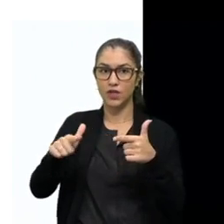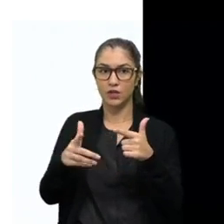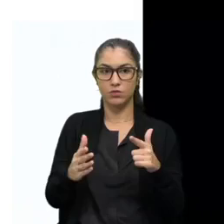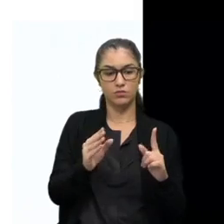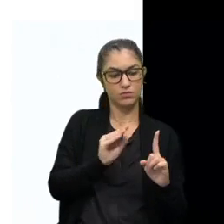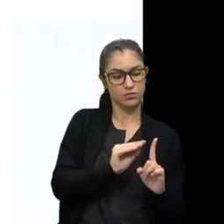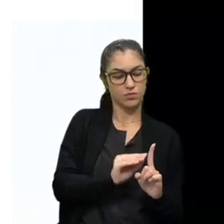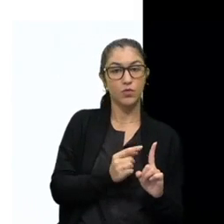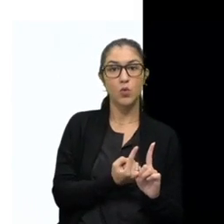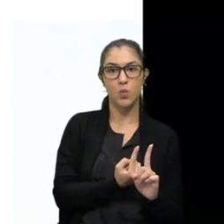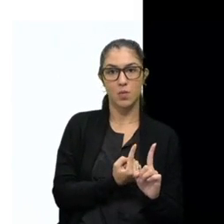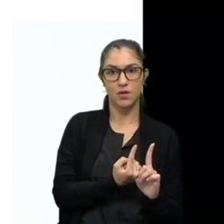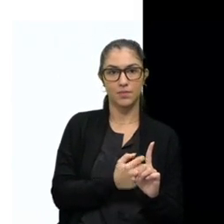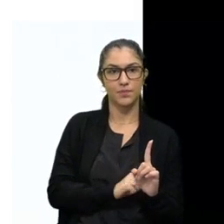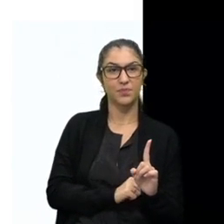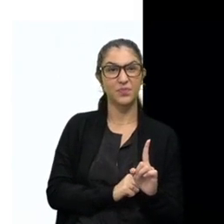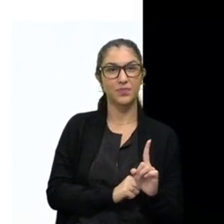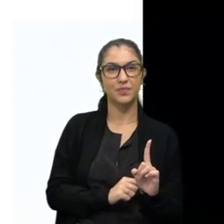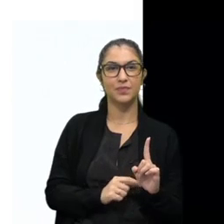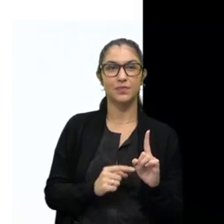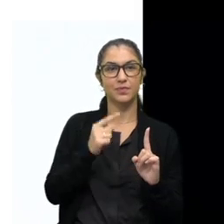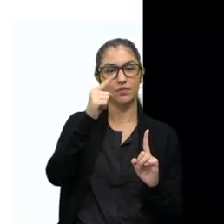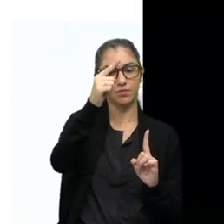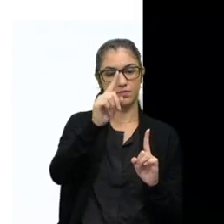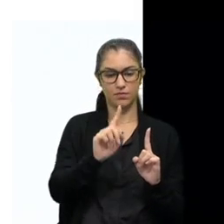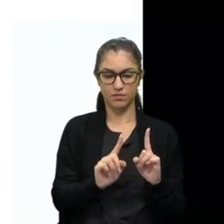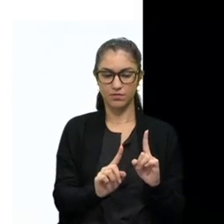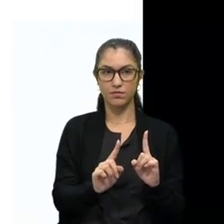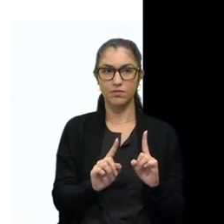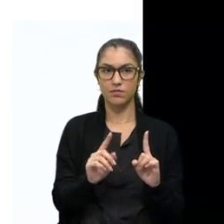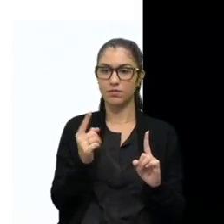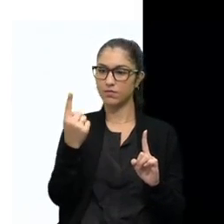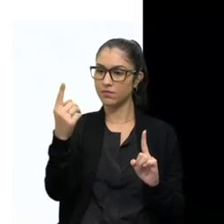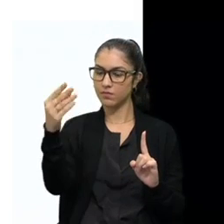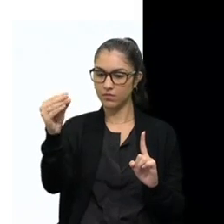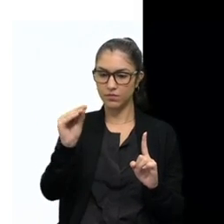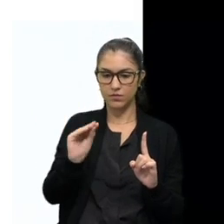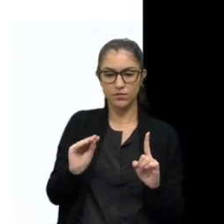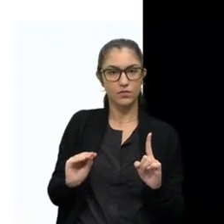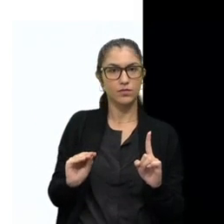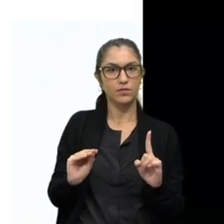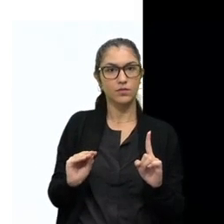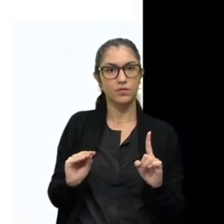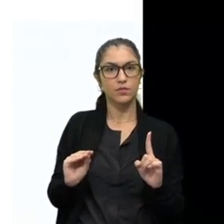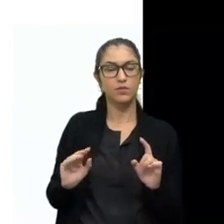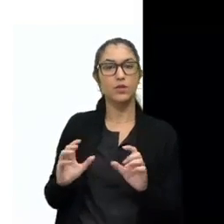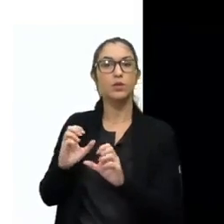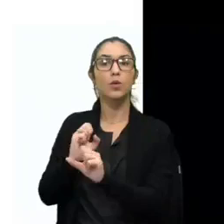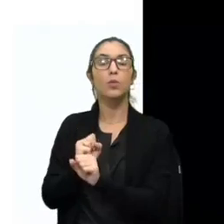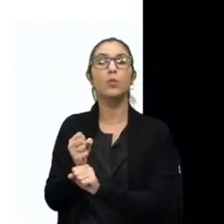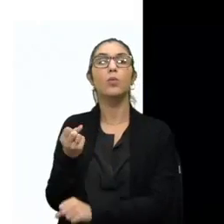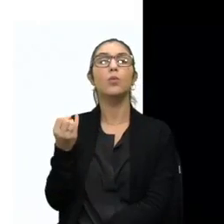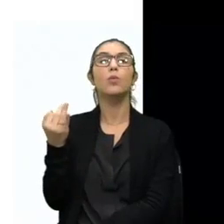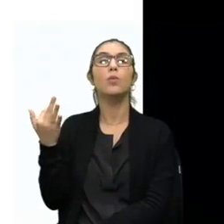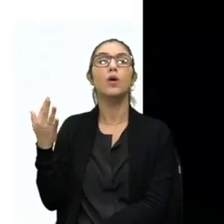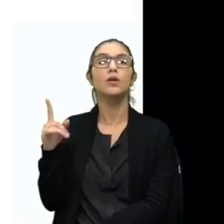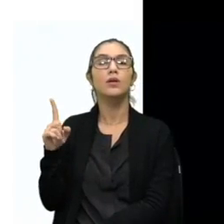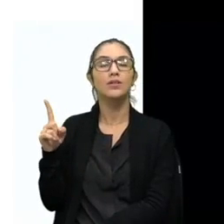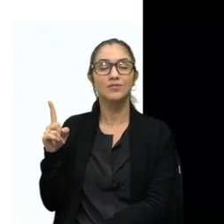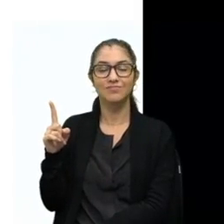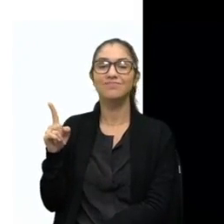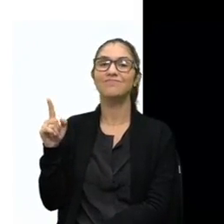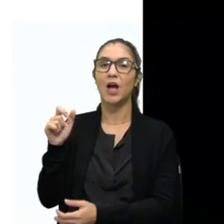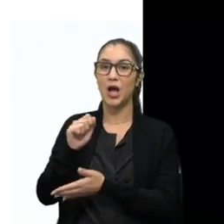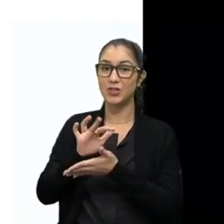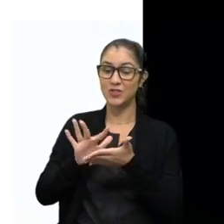coloco uma florzinha. Tem uma da primeira e tem uma ainda da azul. Essas são